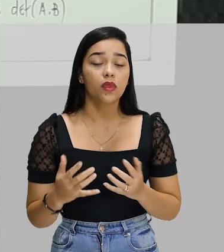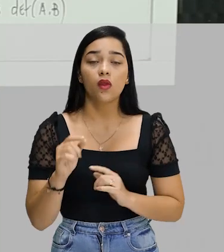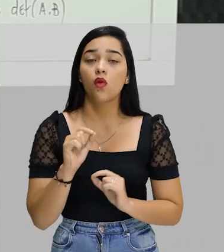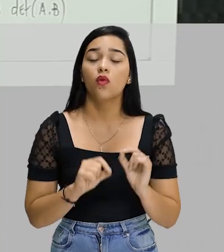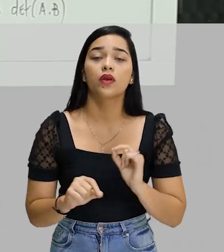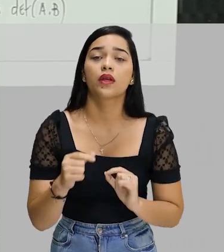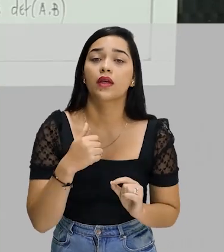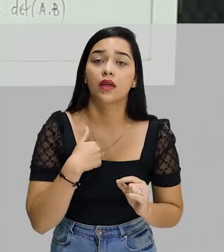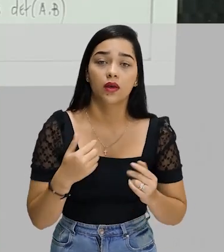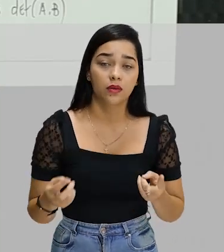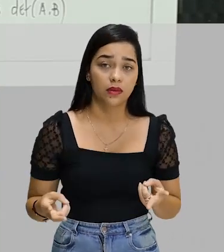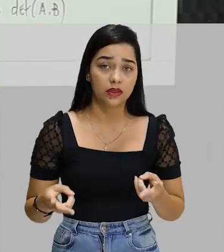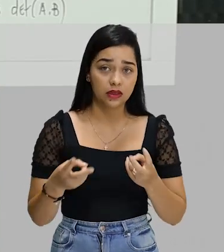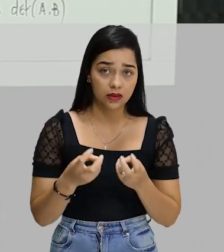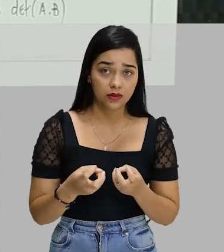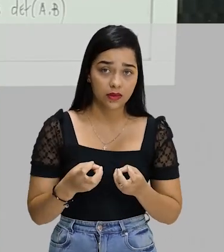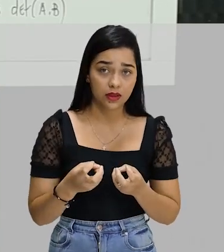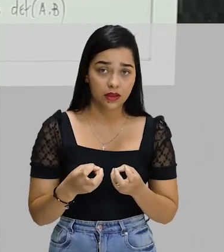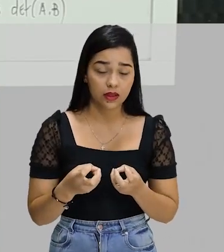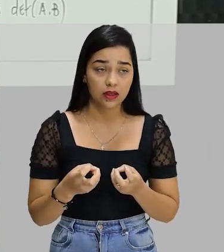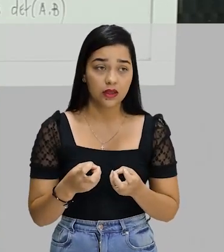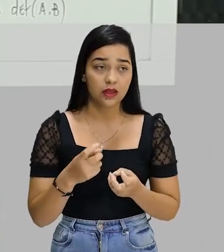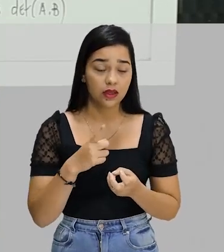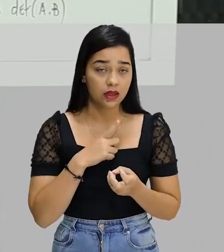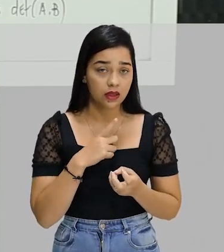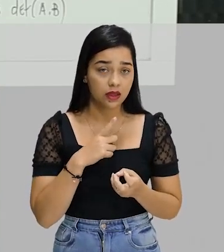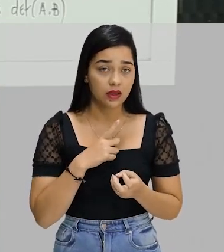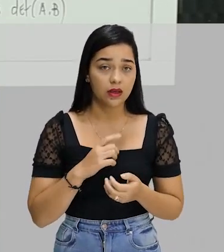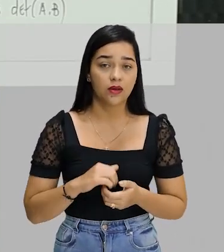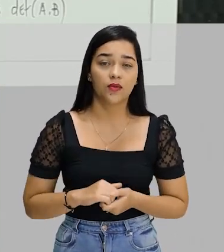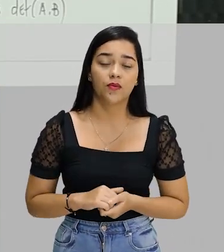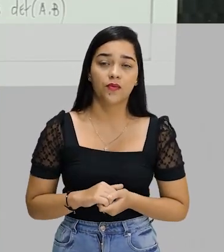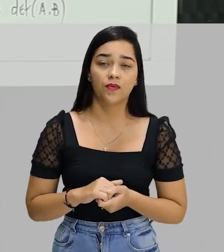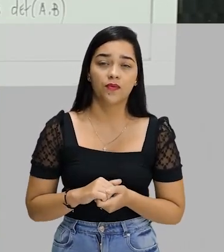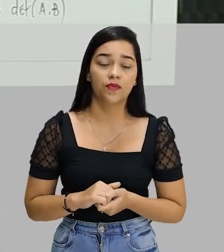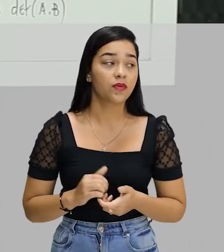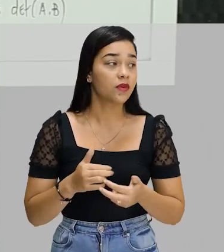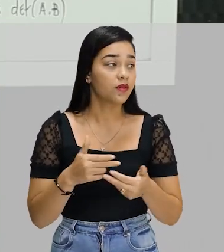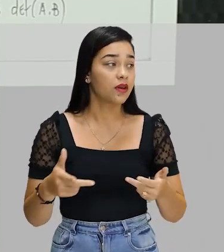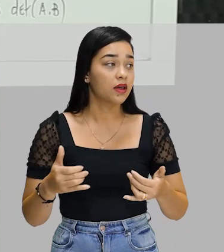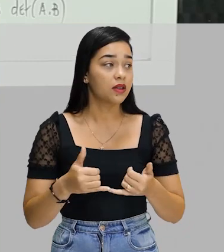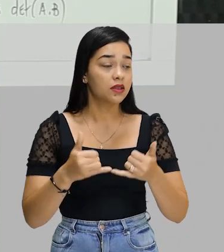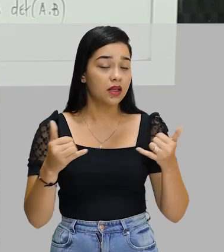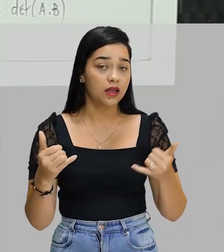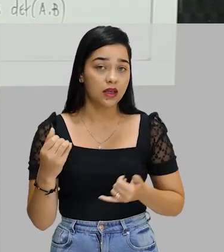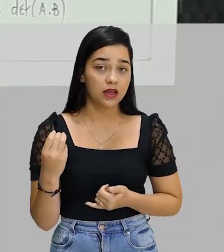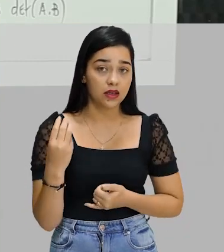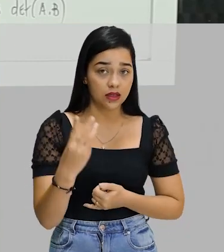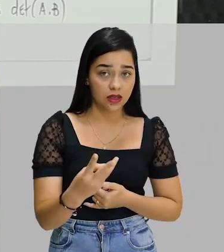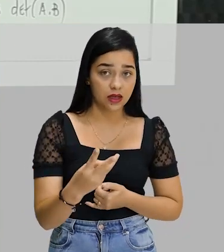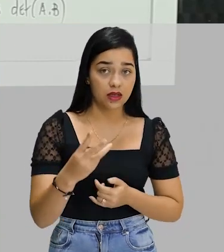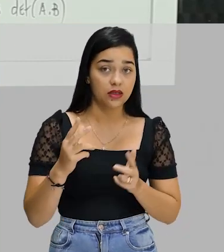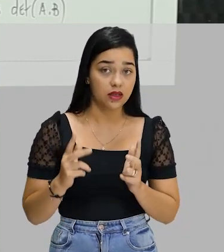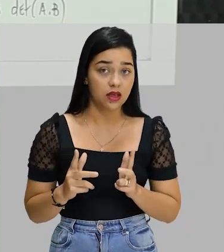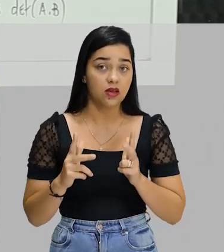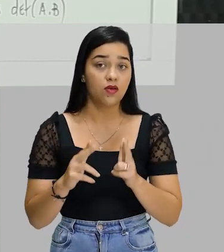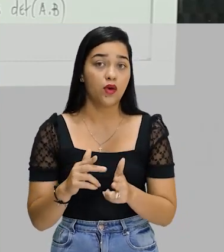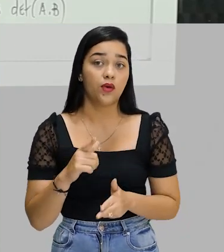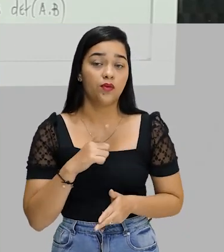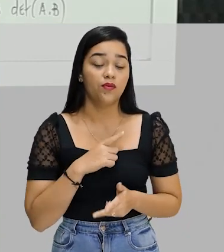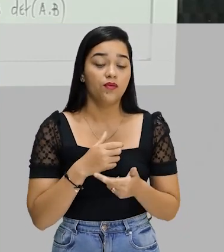eu percebi aqui? O que nós conseguimos enxergar? Que essa linha 3 ele é formada